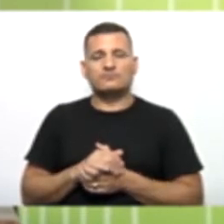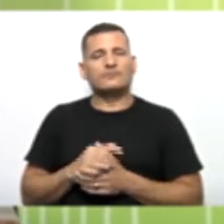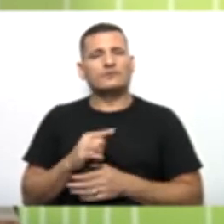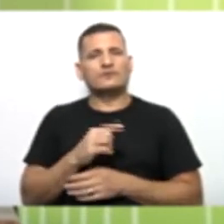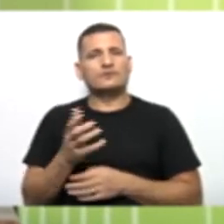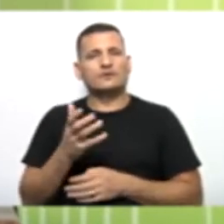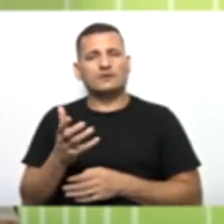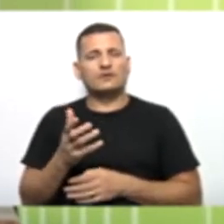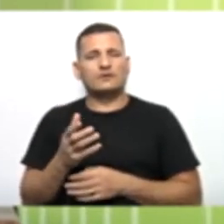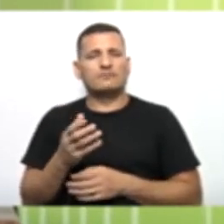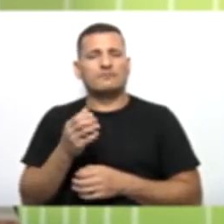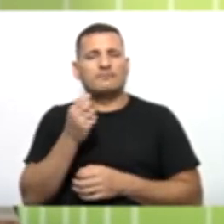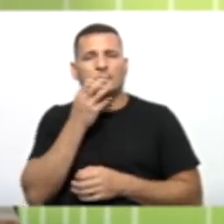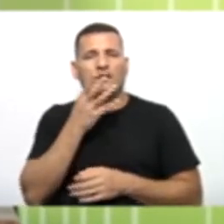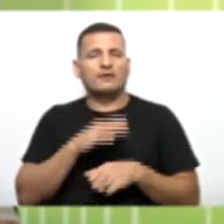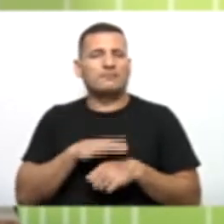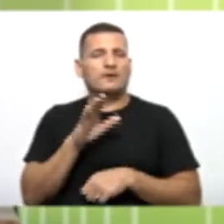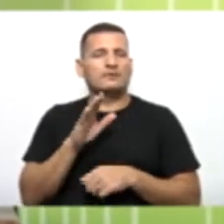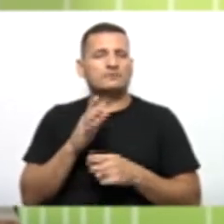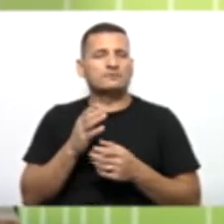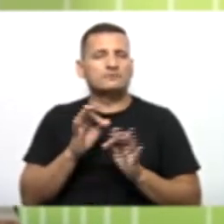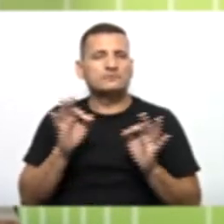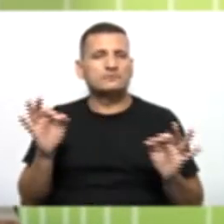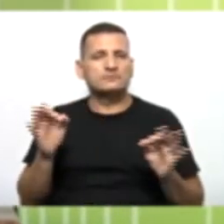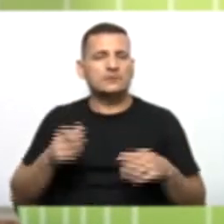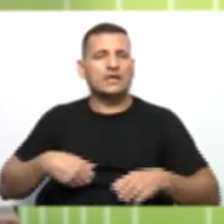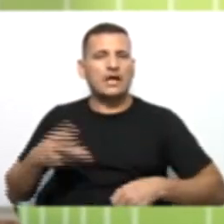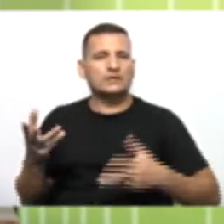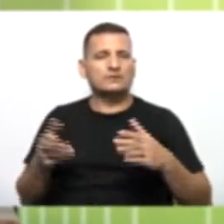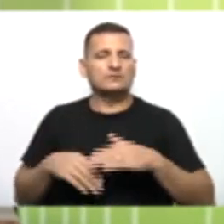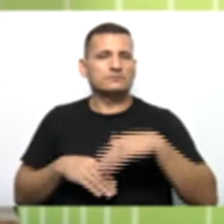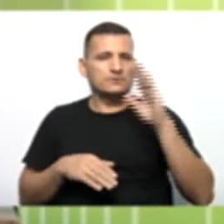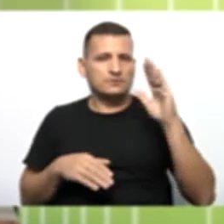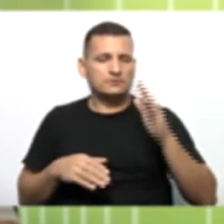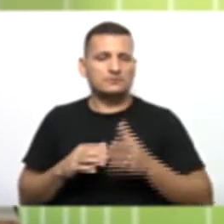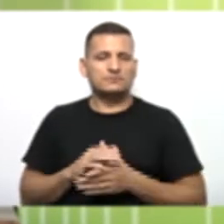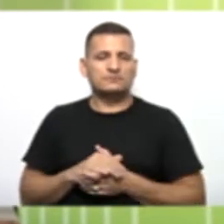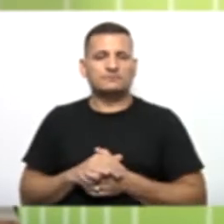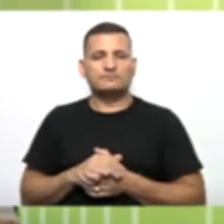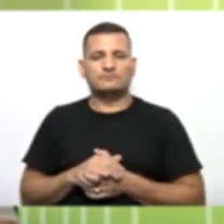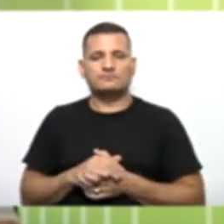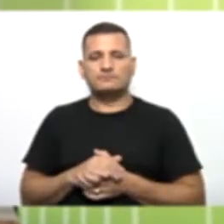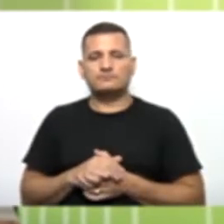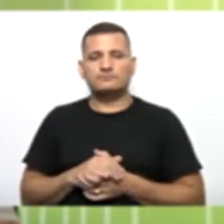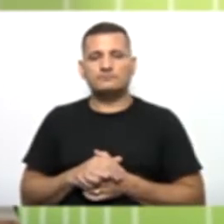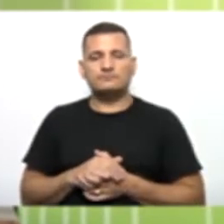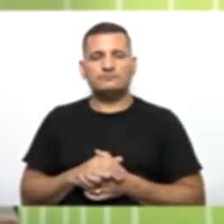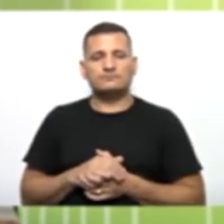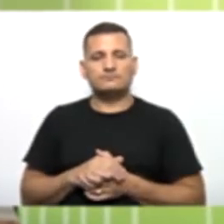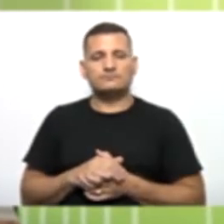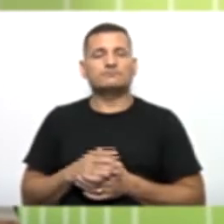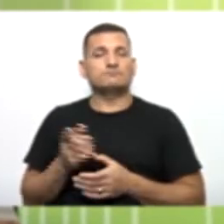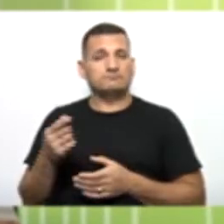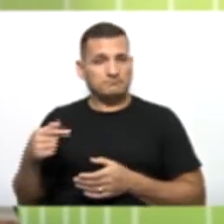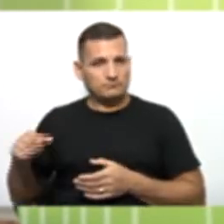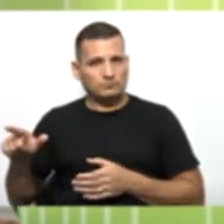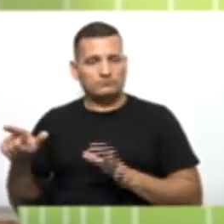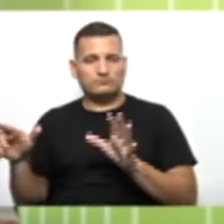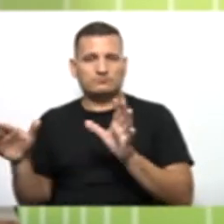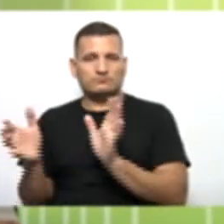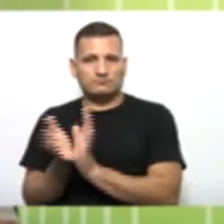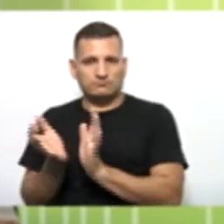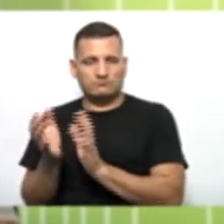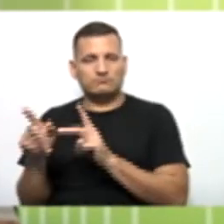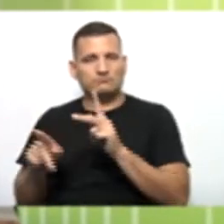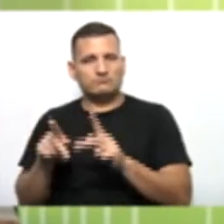mais sofisticados que muitas vezes gastam muito mais recursos para serem produzidos. Enquanto uma parte maior da